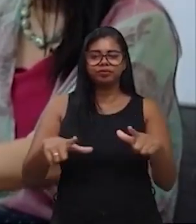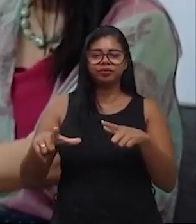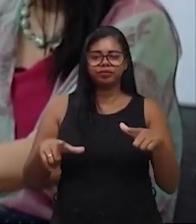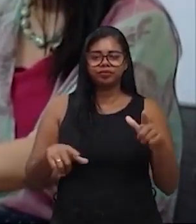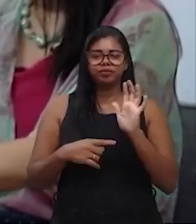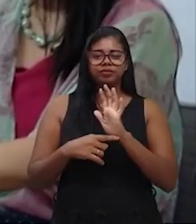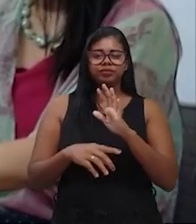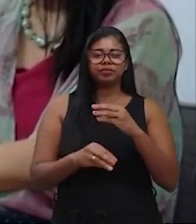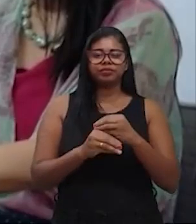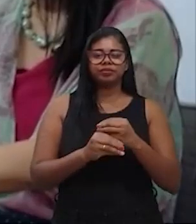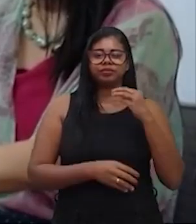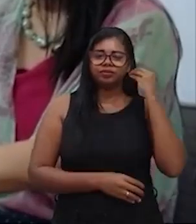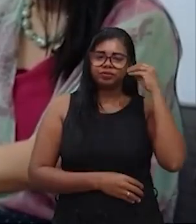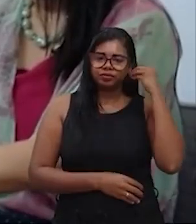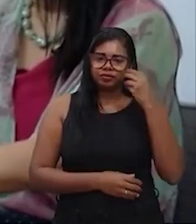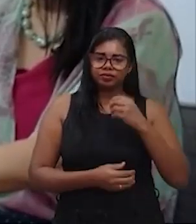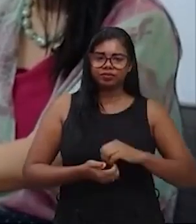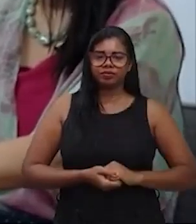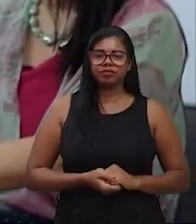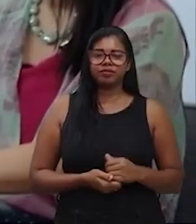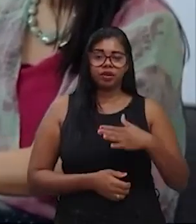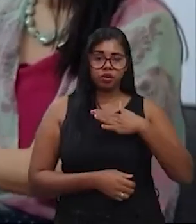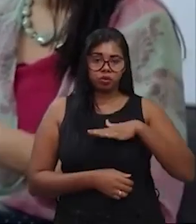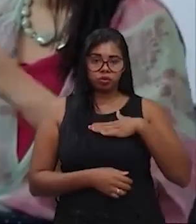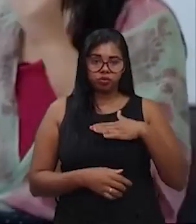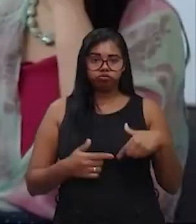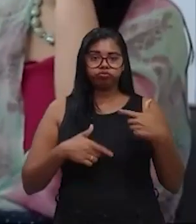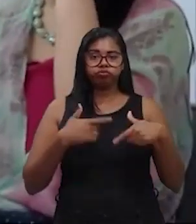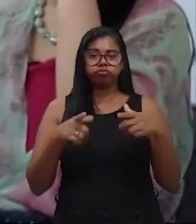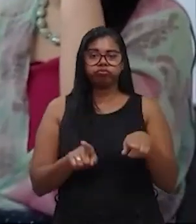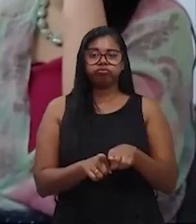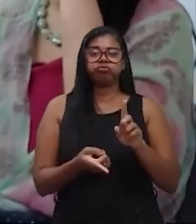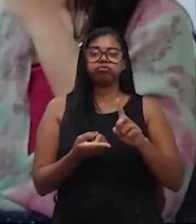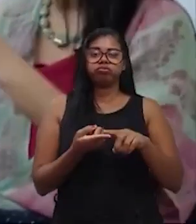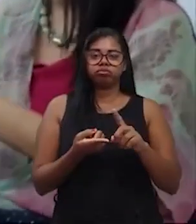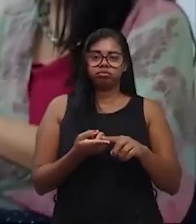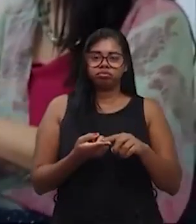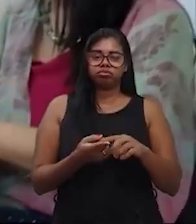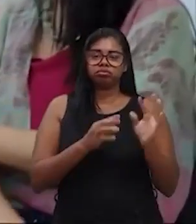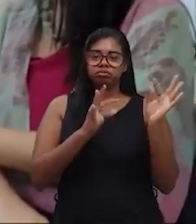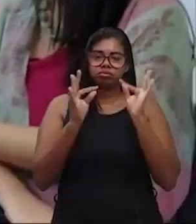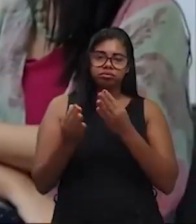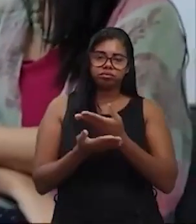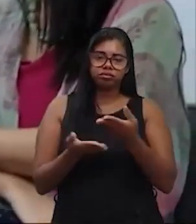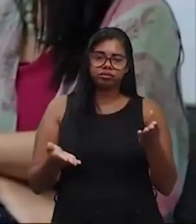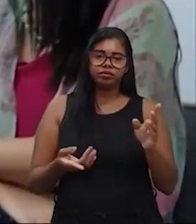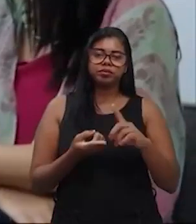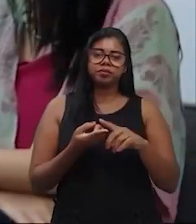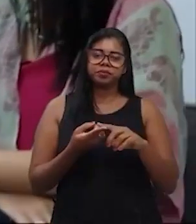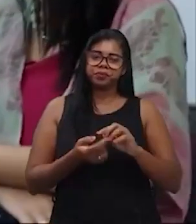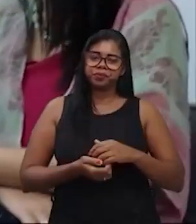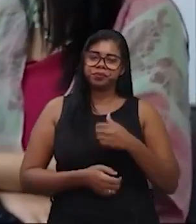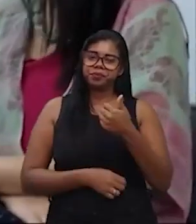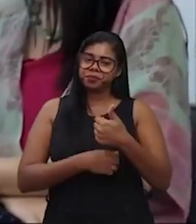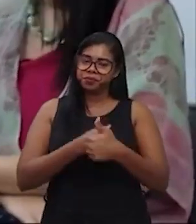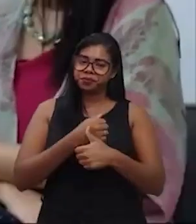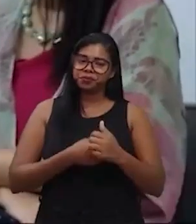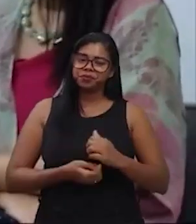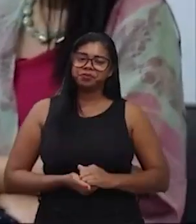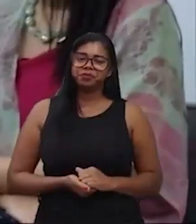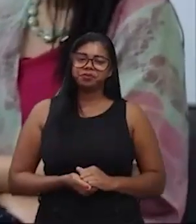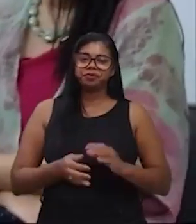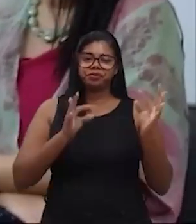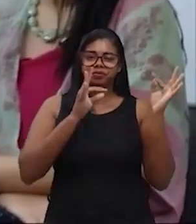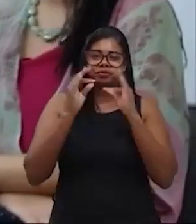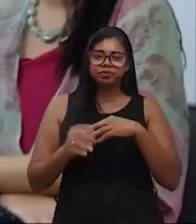mais manuais, né, essas experimentações. Então, eu gosto muito do trabalho dela e acho que vocês também devem curtir. Então, assim, de novo, a